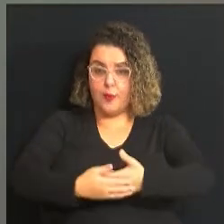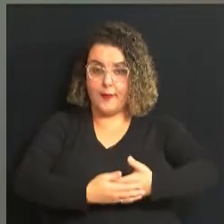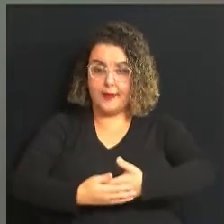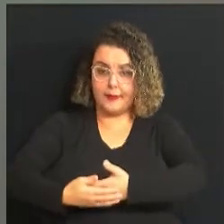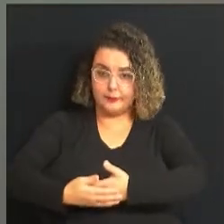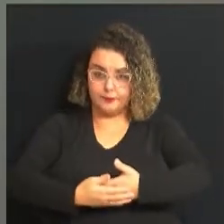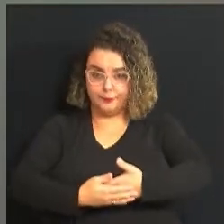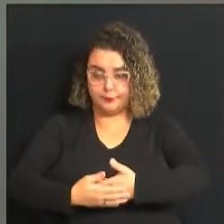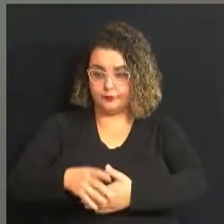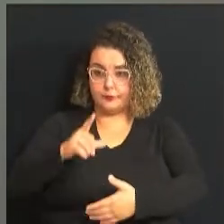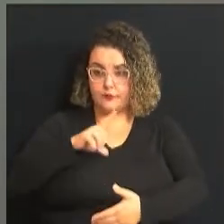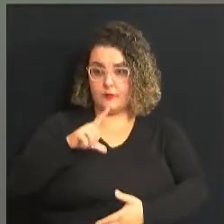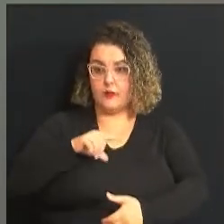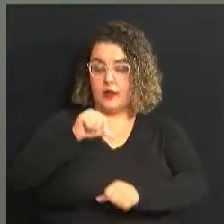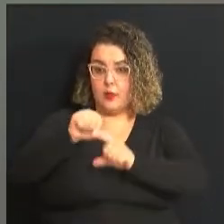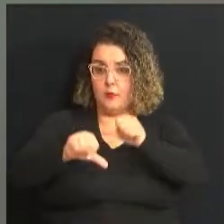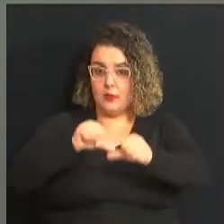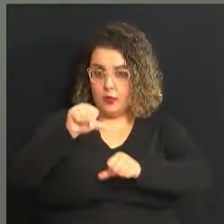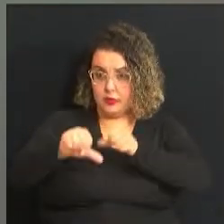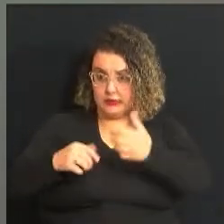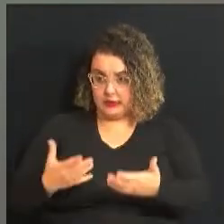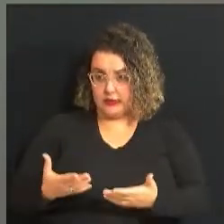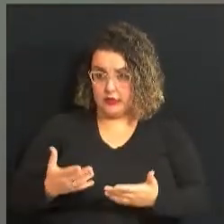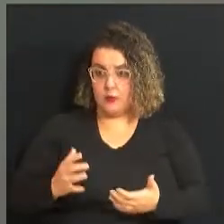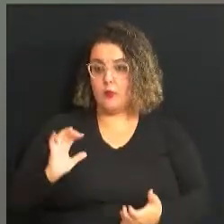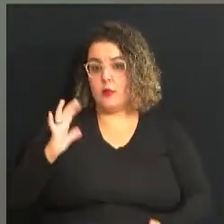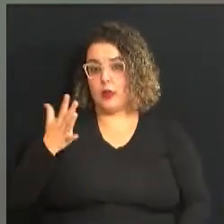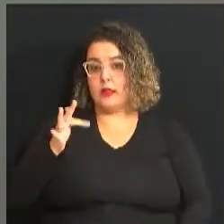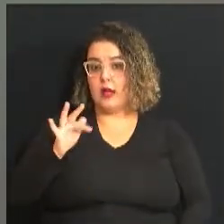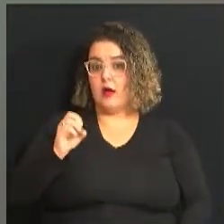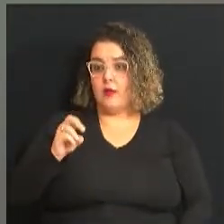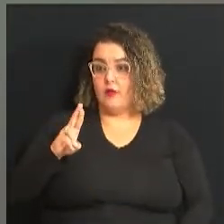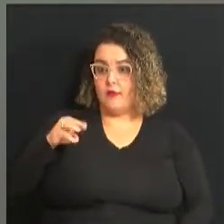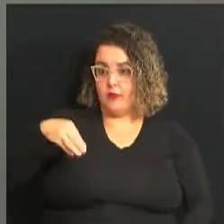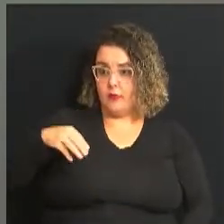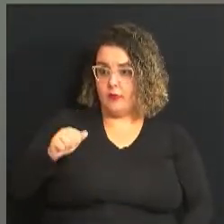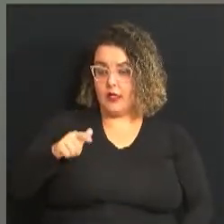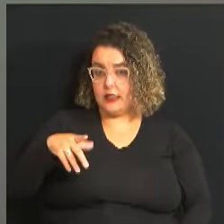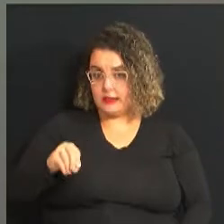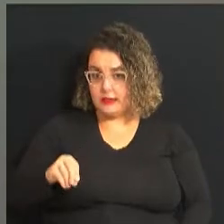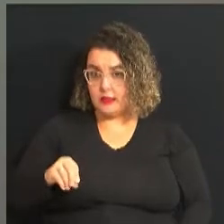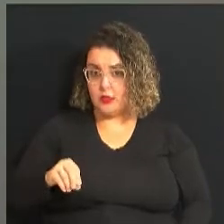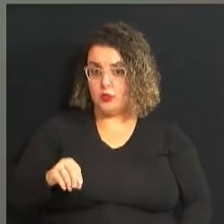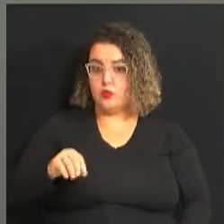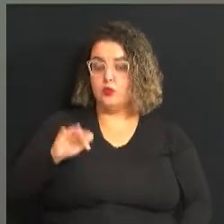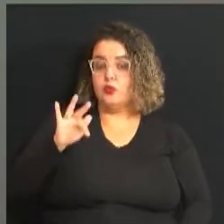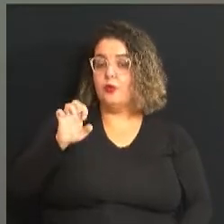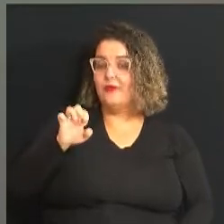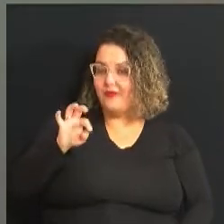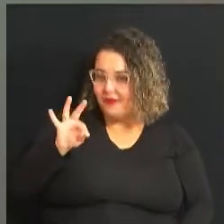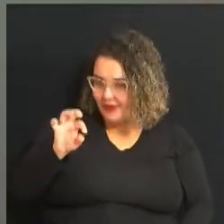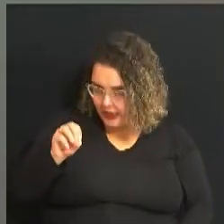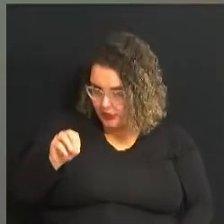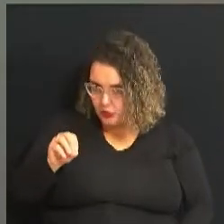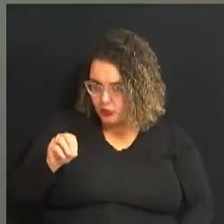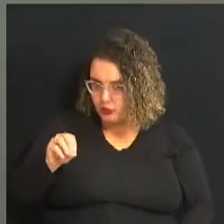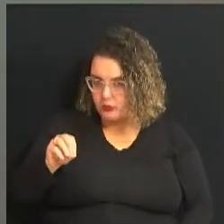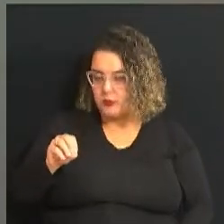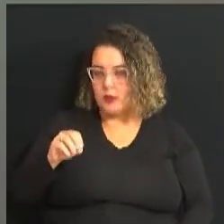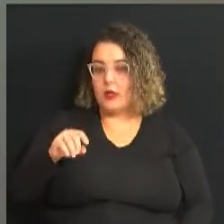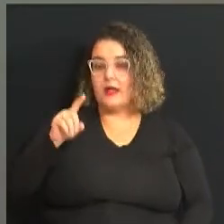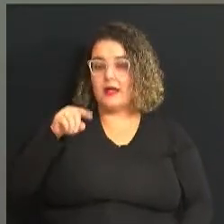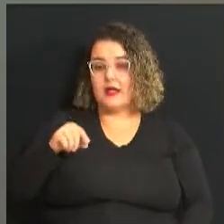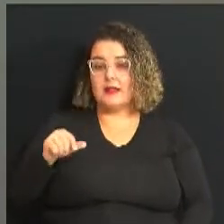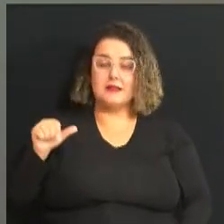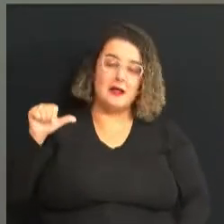uma alteração que pode ocorrer na formação do embrião, na formação do feto, e essa malformação